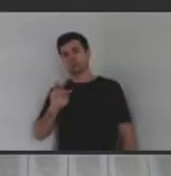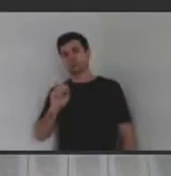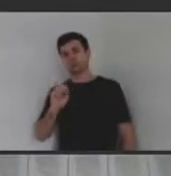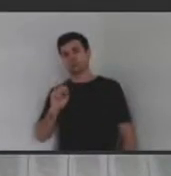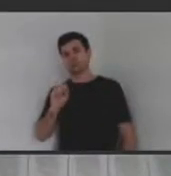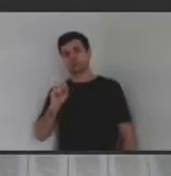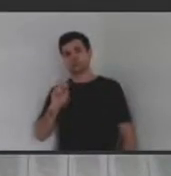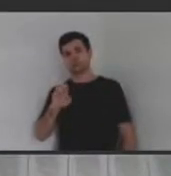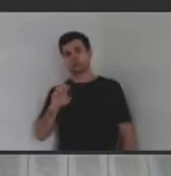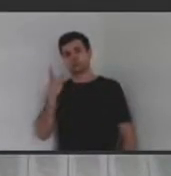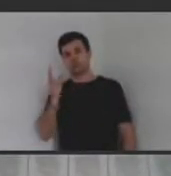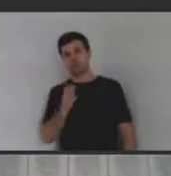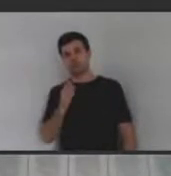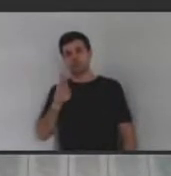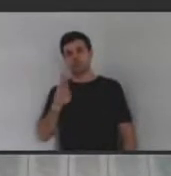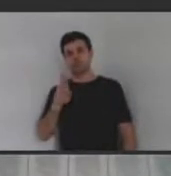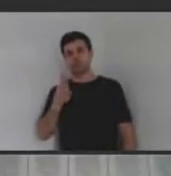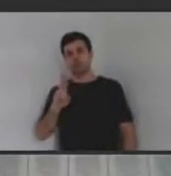www.tsejus.br, partidos.